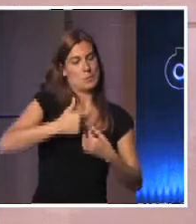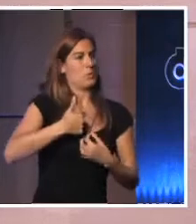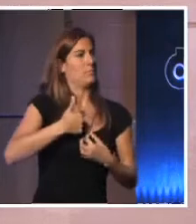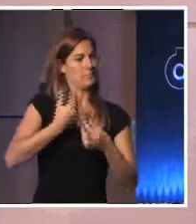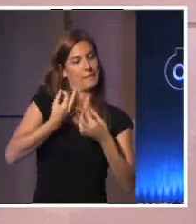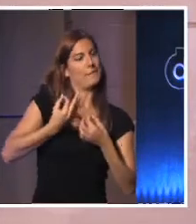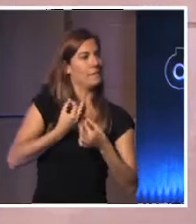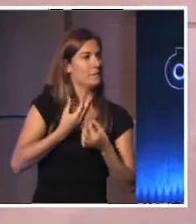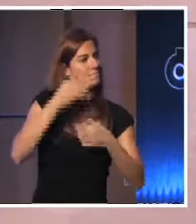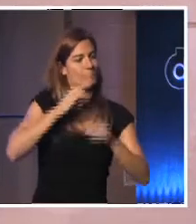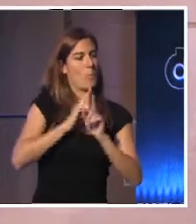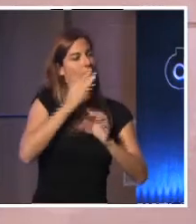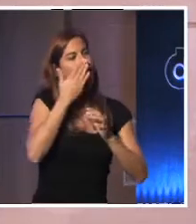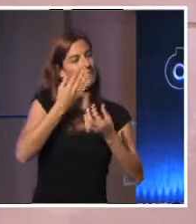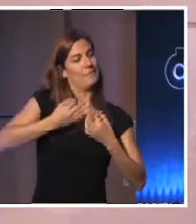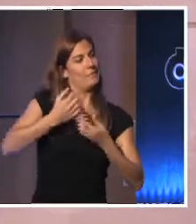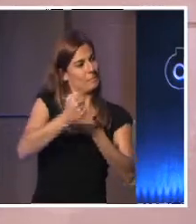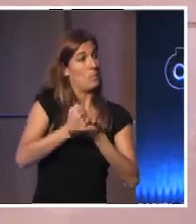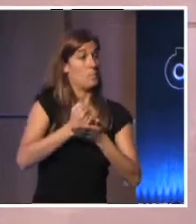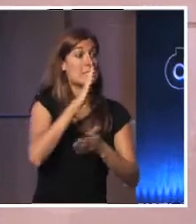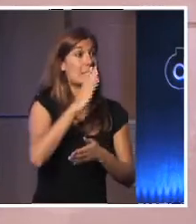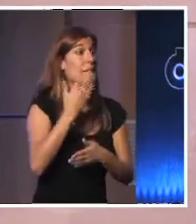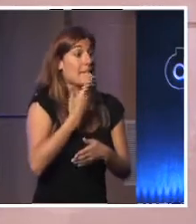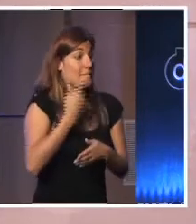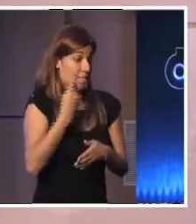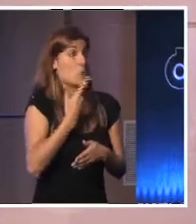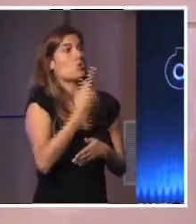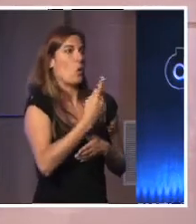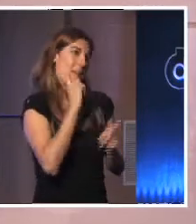todo, como ali fue dicho, se vive só.